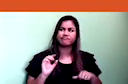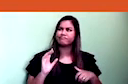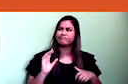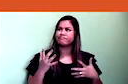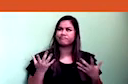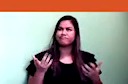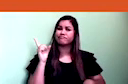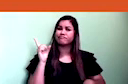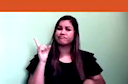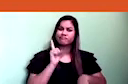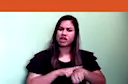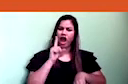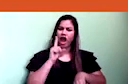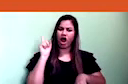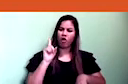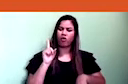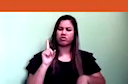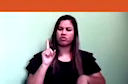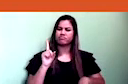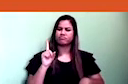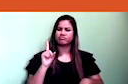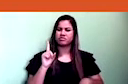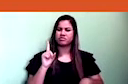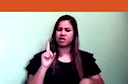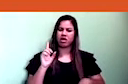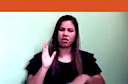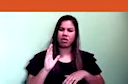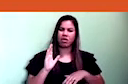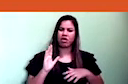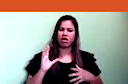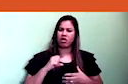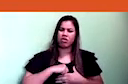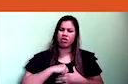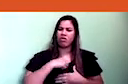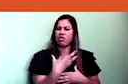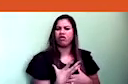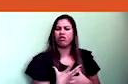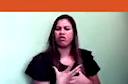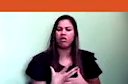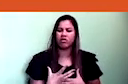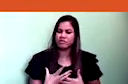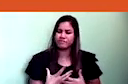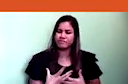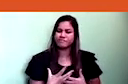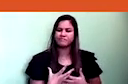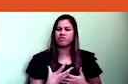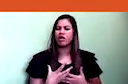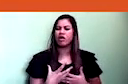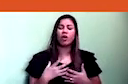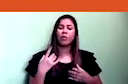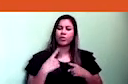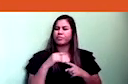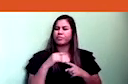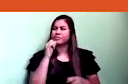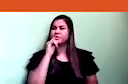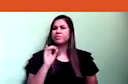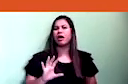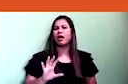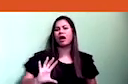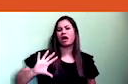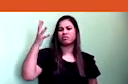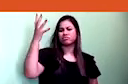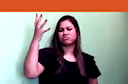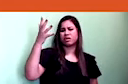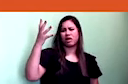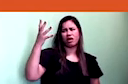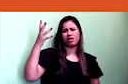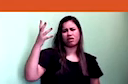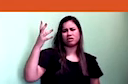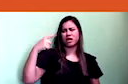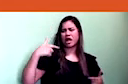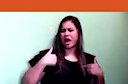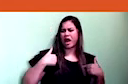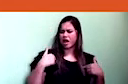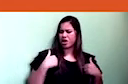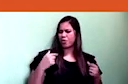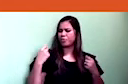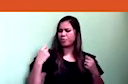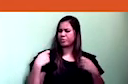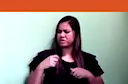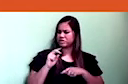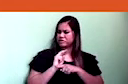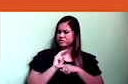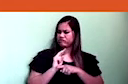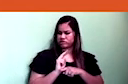mesmo reativa, porque eles inevitavelmente vão acontecer, mas a gente precisa estar em constante